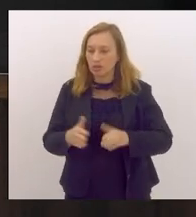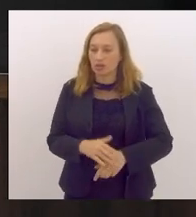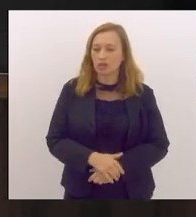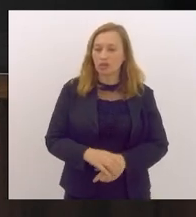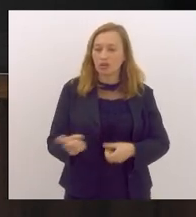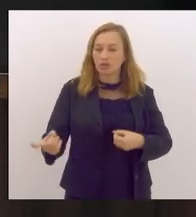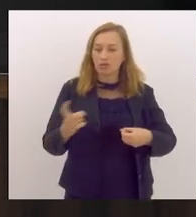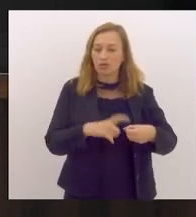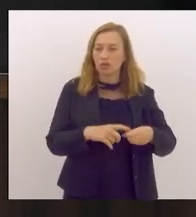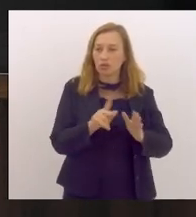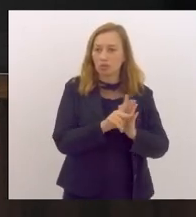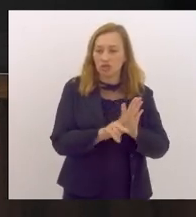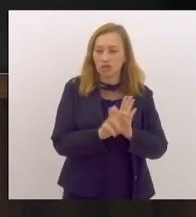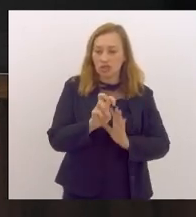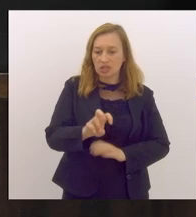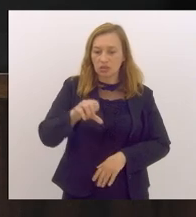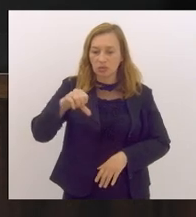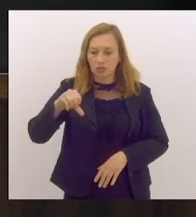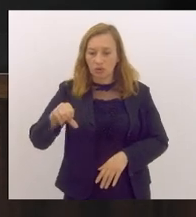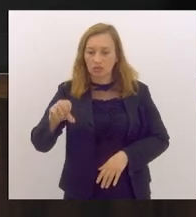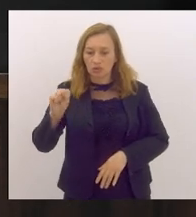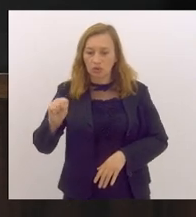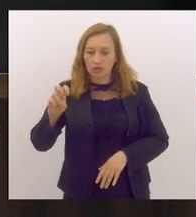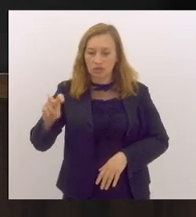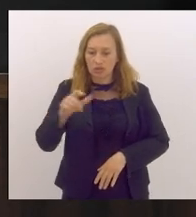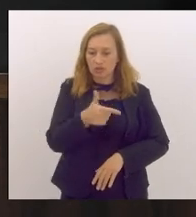e volta no projeto 5985 de 22.